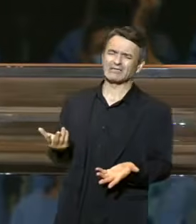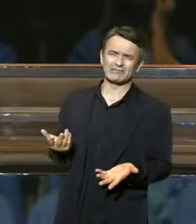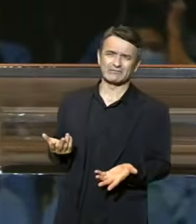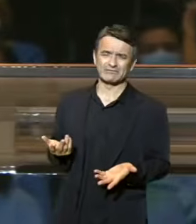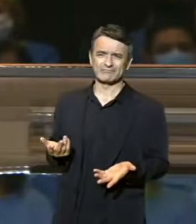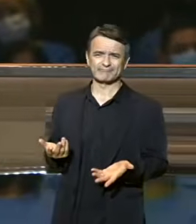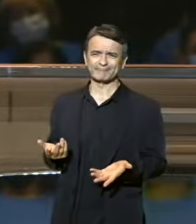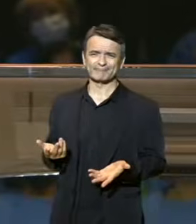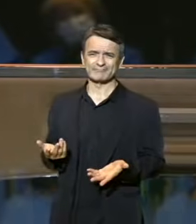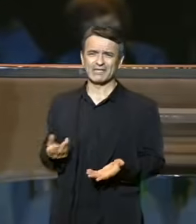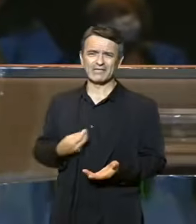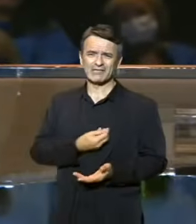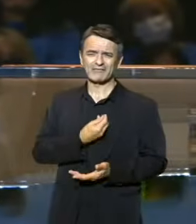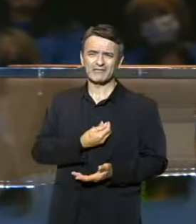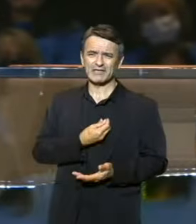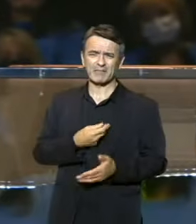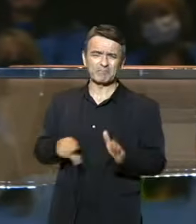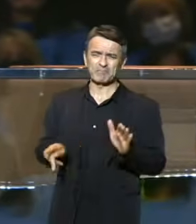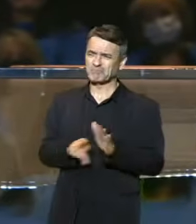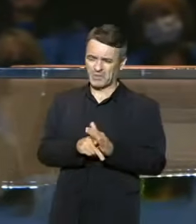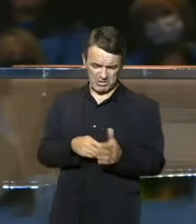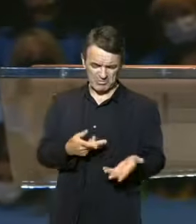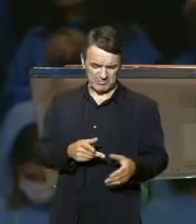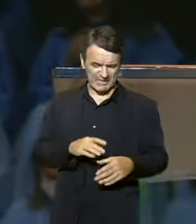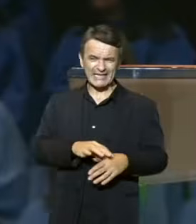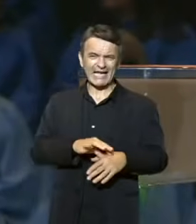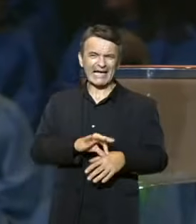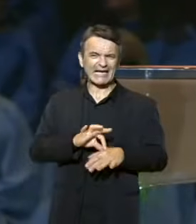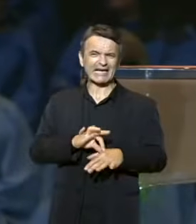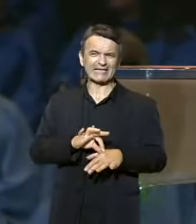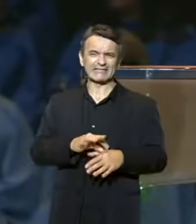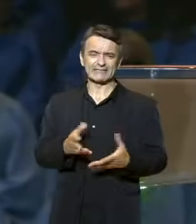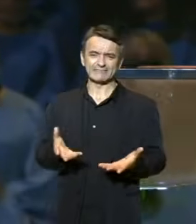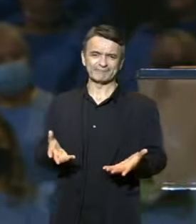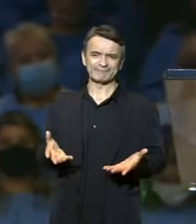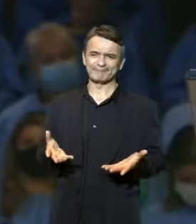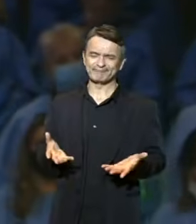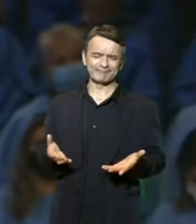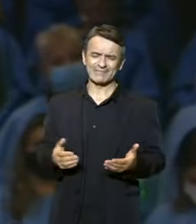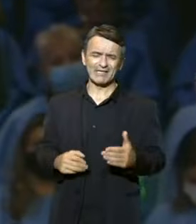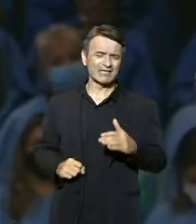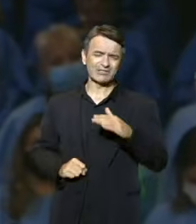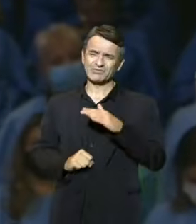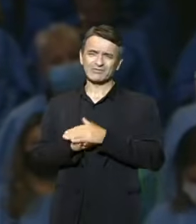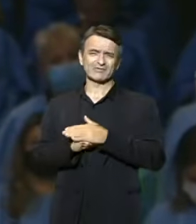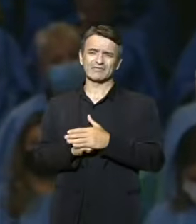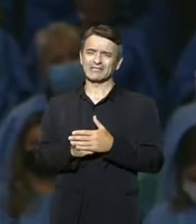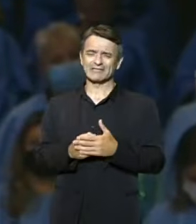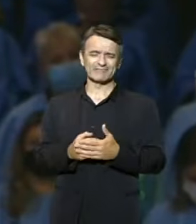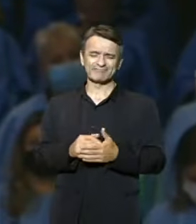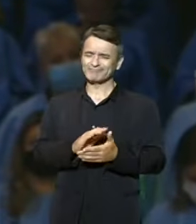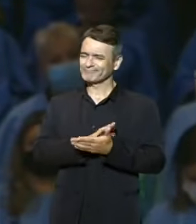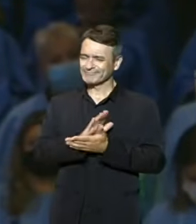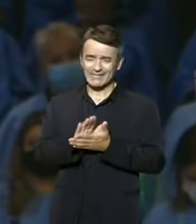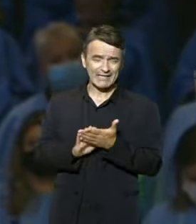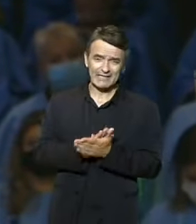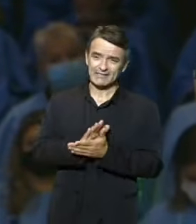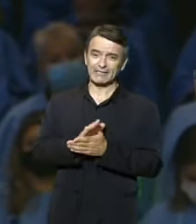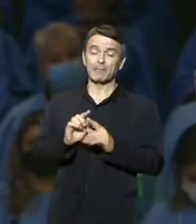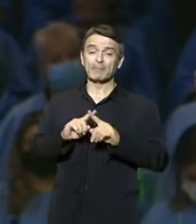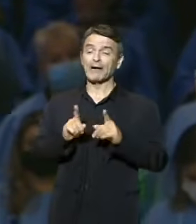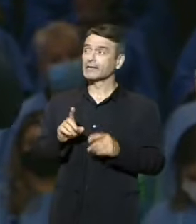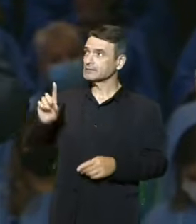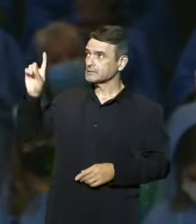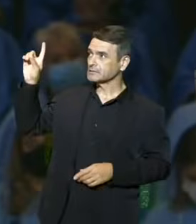coisas da vida humana são suficientes para me satisfazer. Só o Senhor é